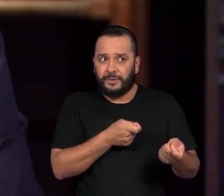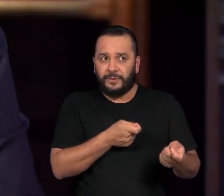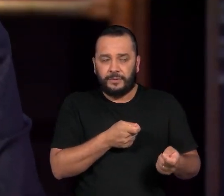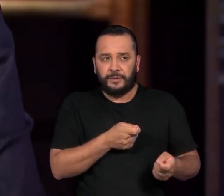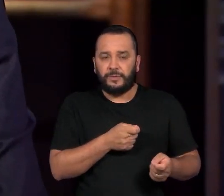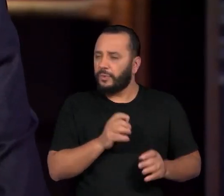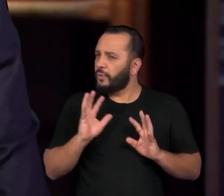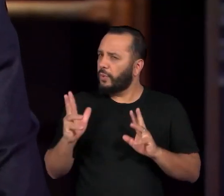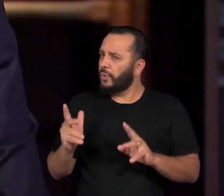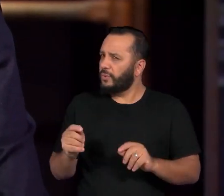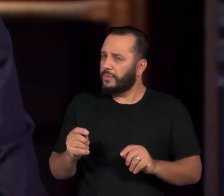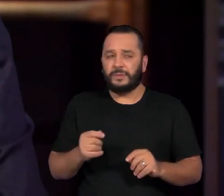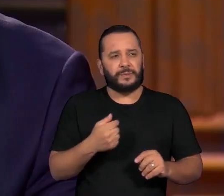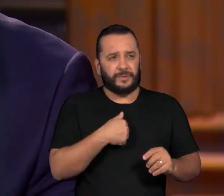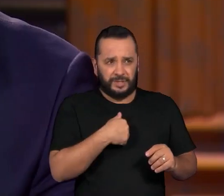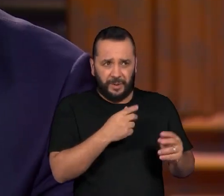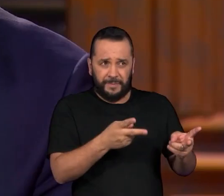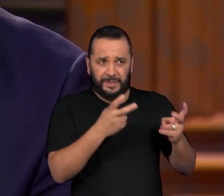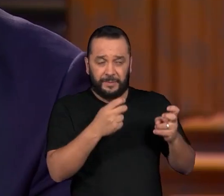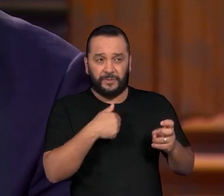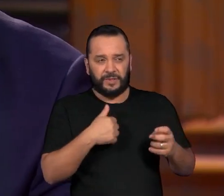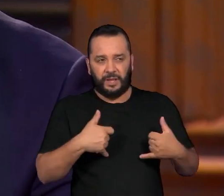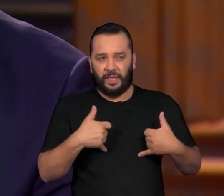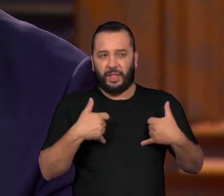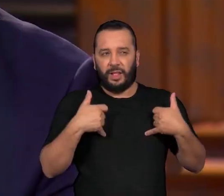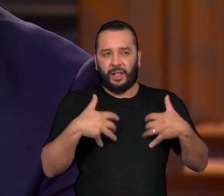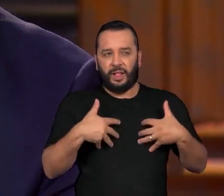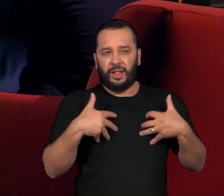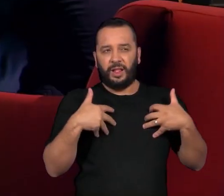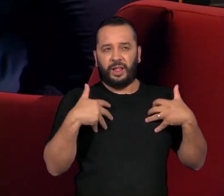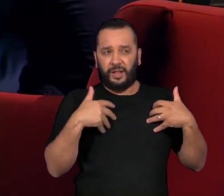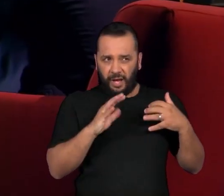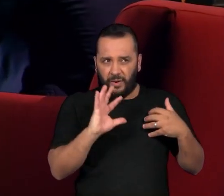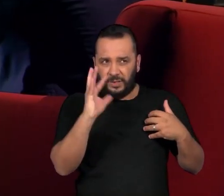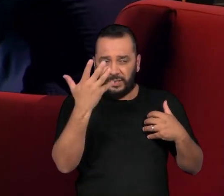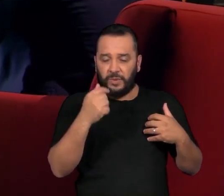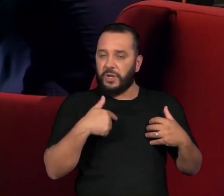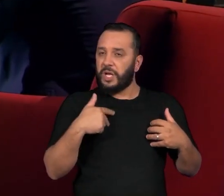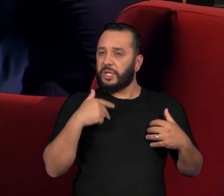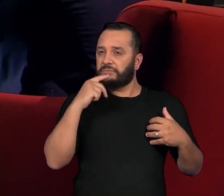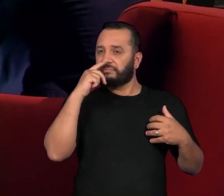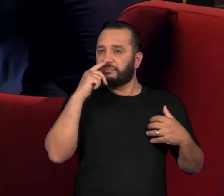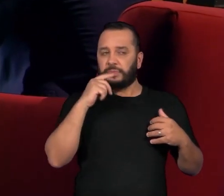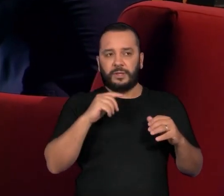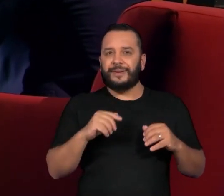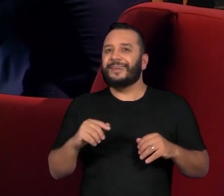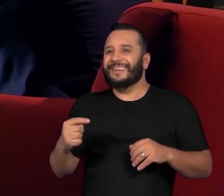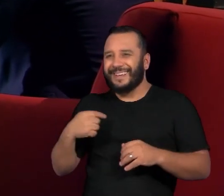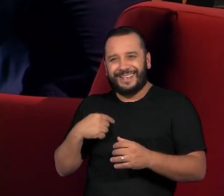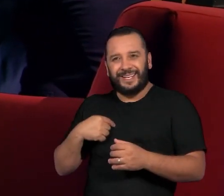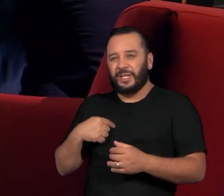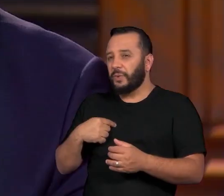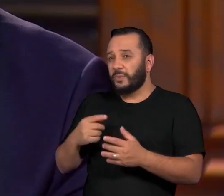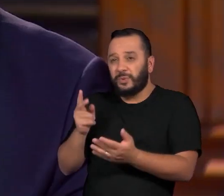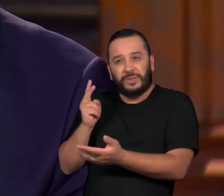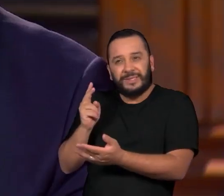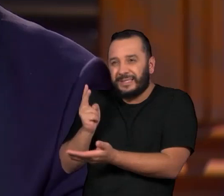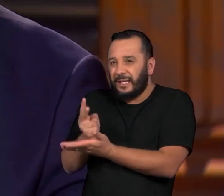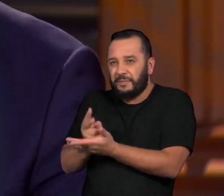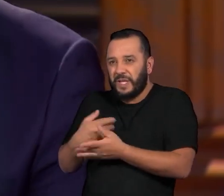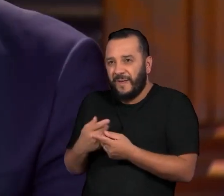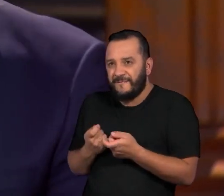você falou tô me achando eu sou muito eu me seguro em rédeas curtas